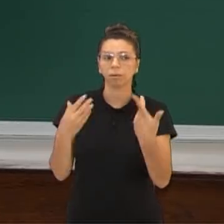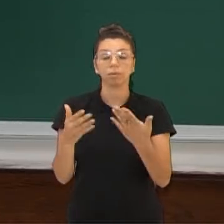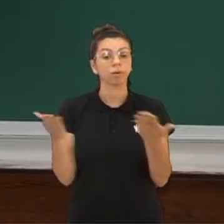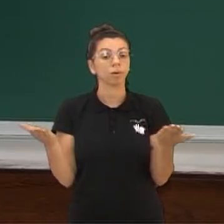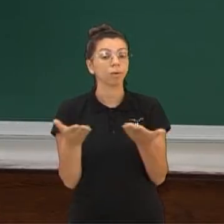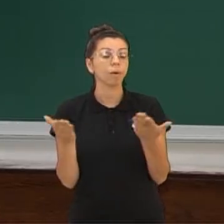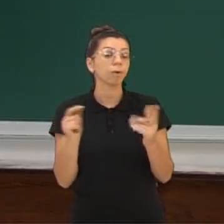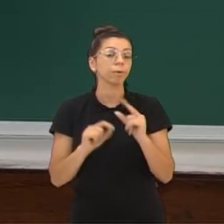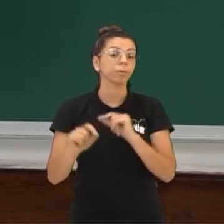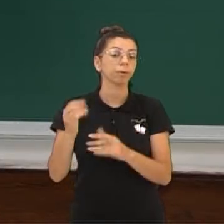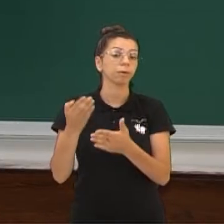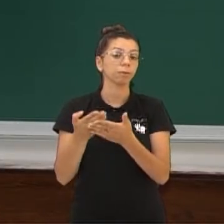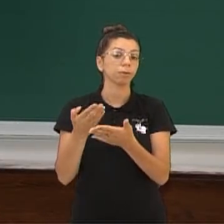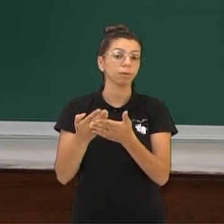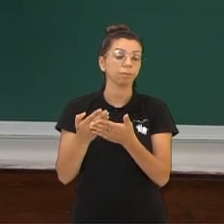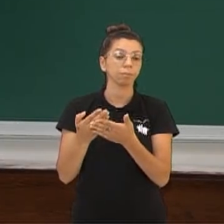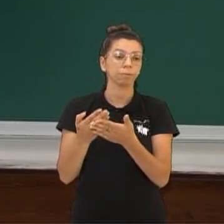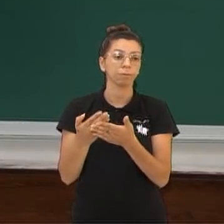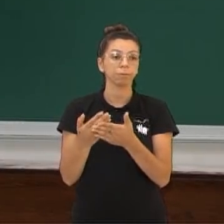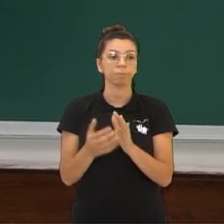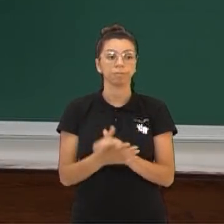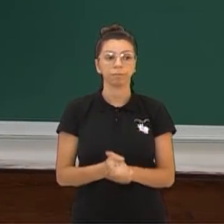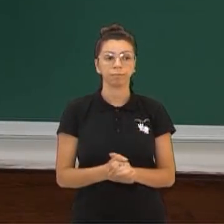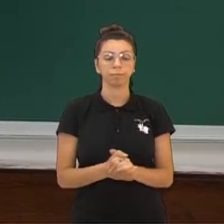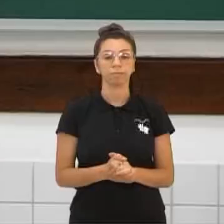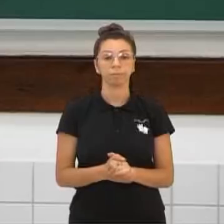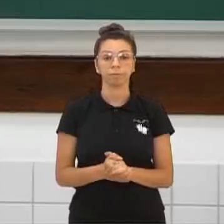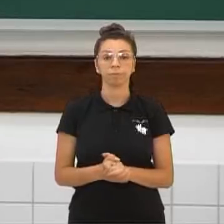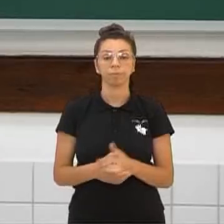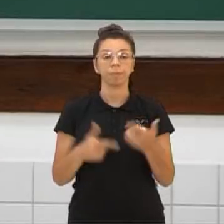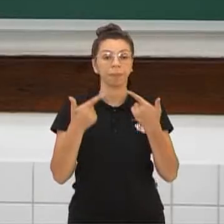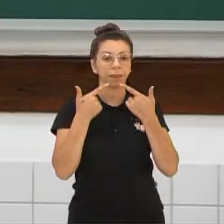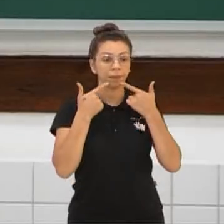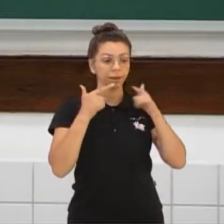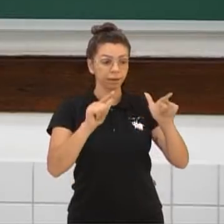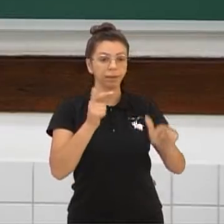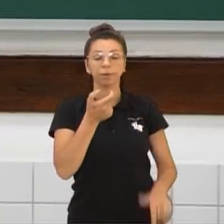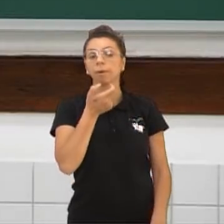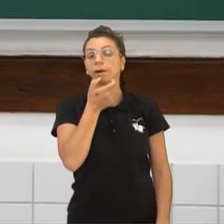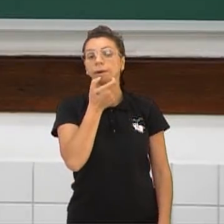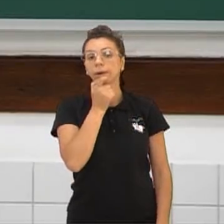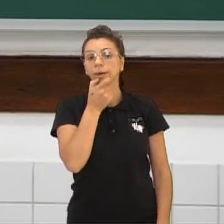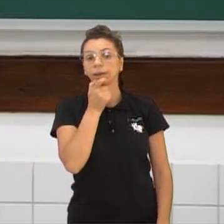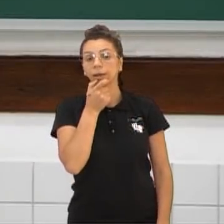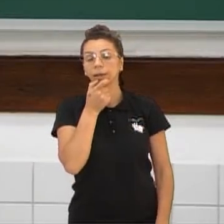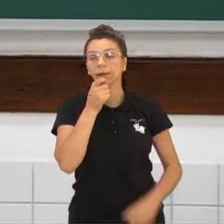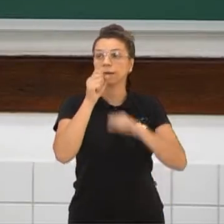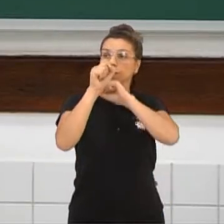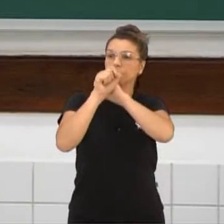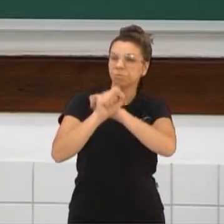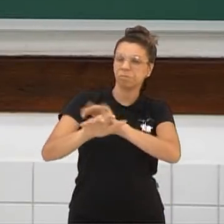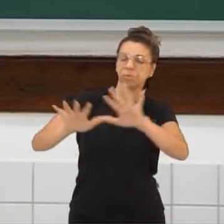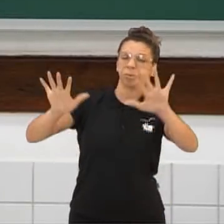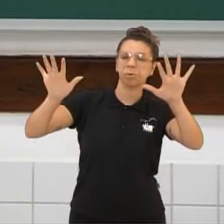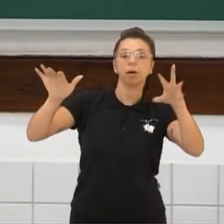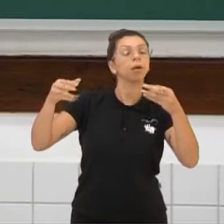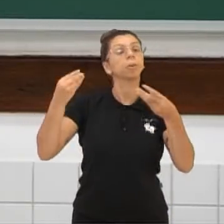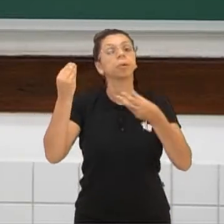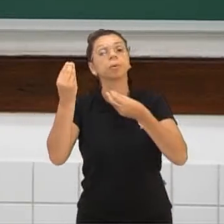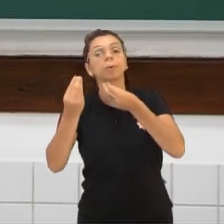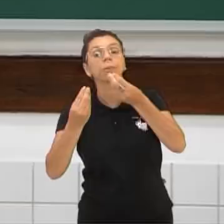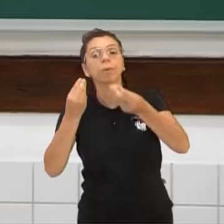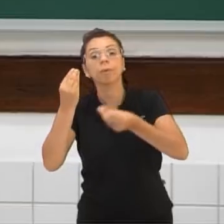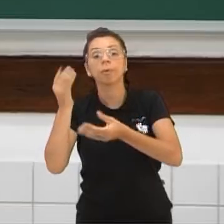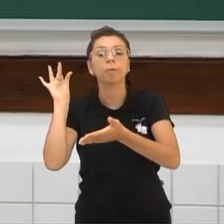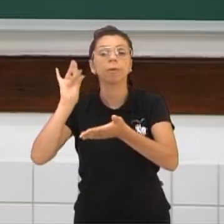nós estudamos, então, sobre a expansão da língua inglesa e como que ela se tornou uma língua franca.